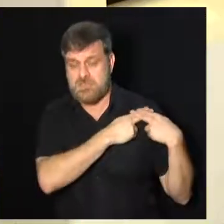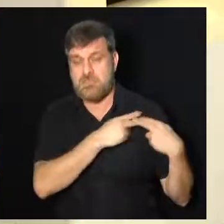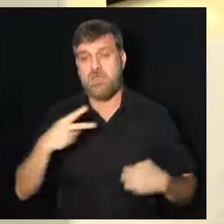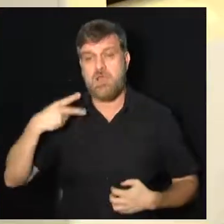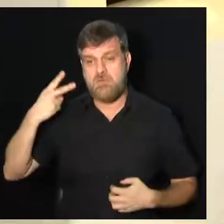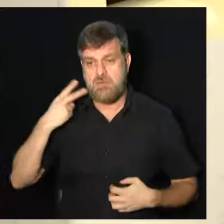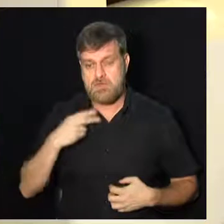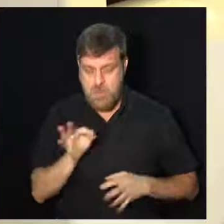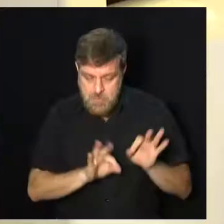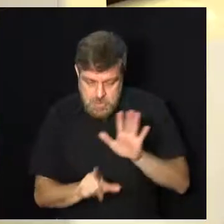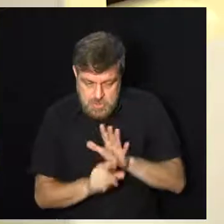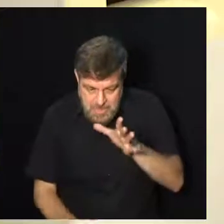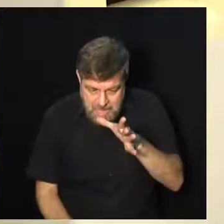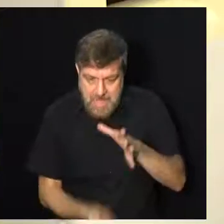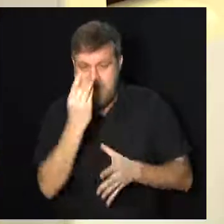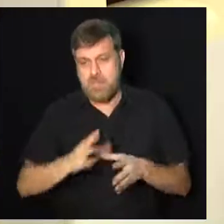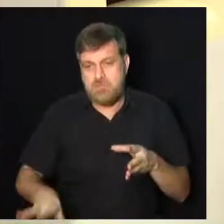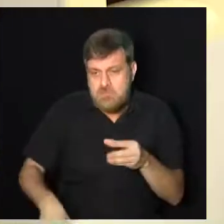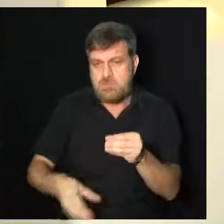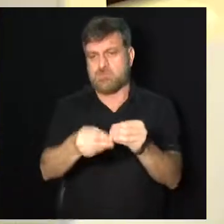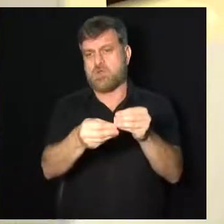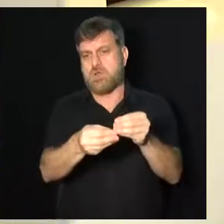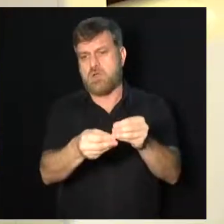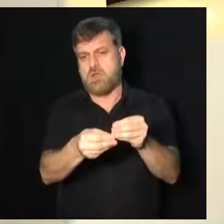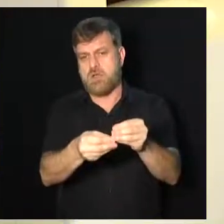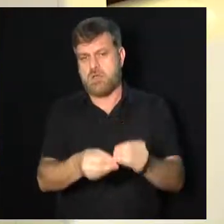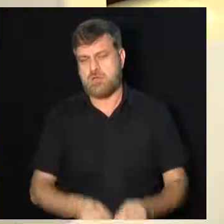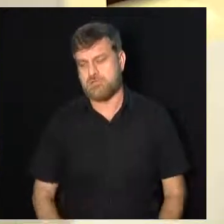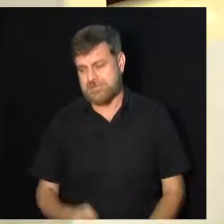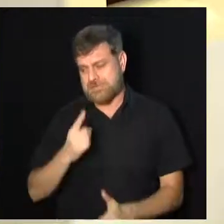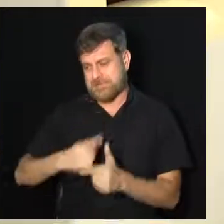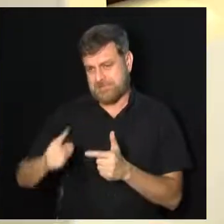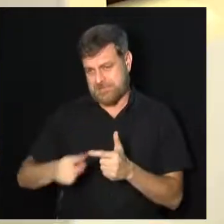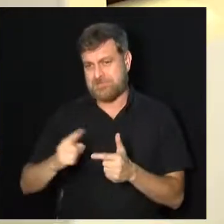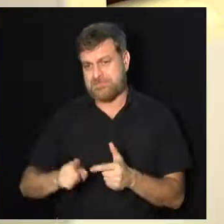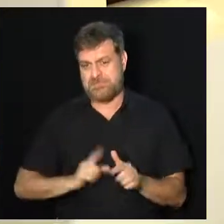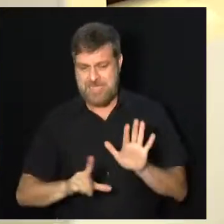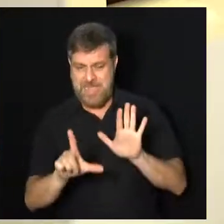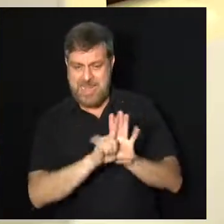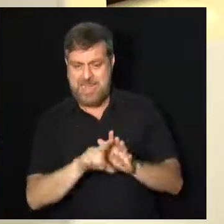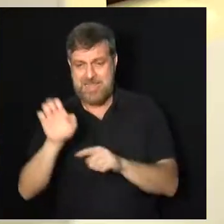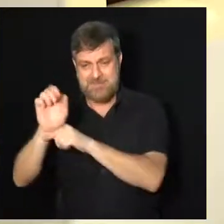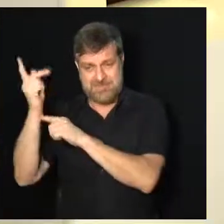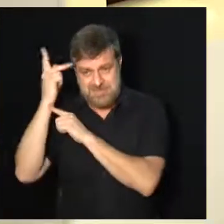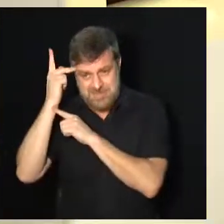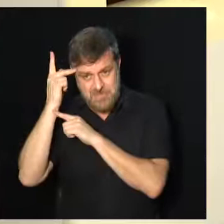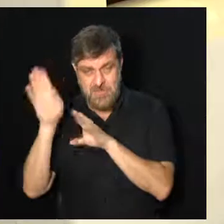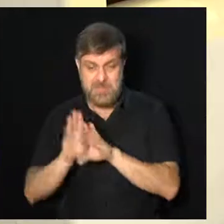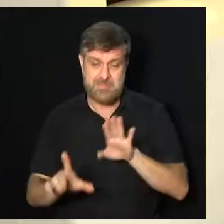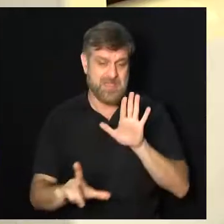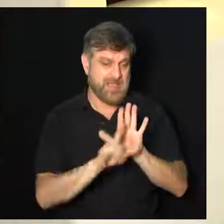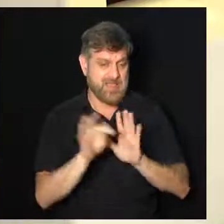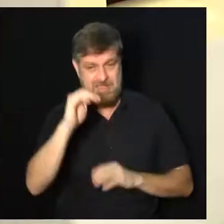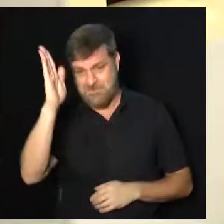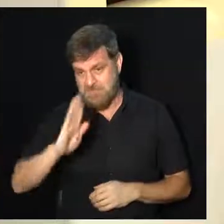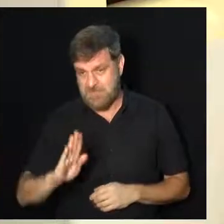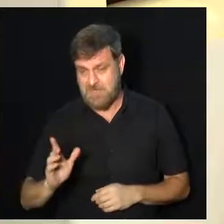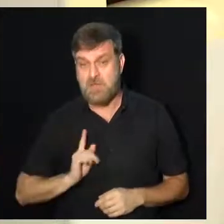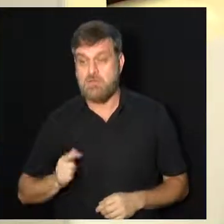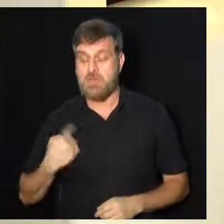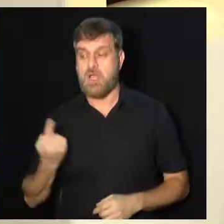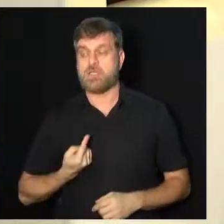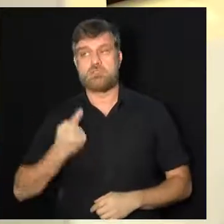legislar, suplementar situações relacionadas às leis estaduais e federais, não podendo ultrapassar as mesmas. E